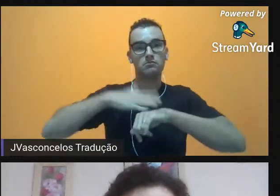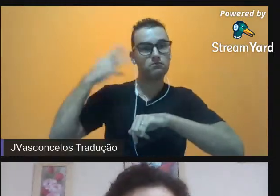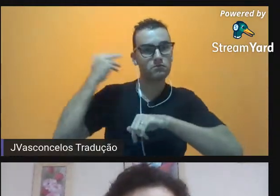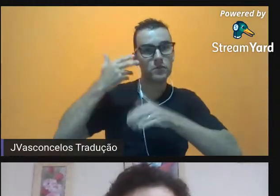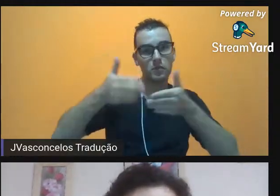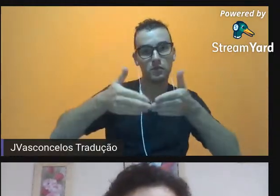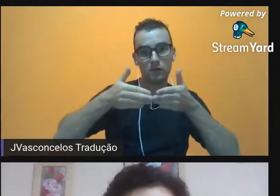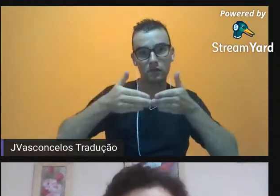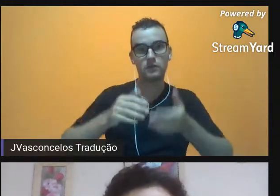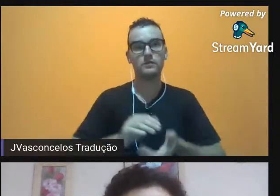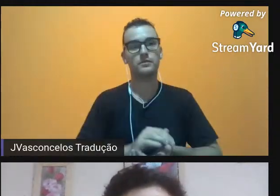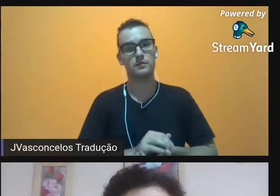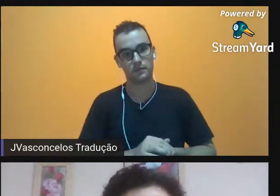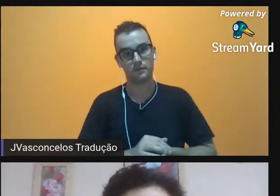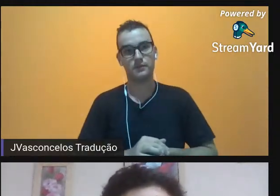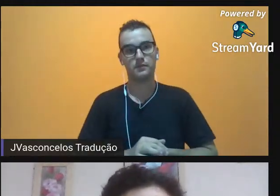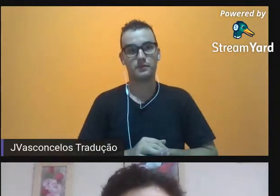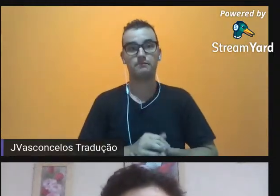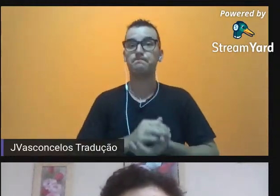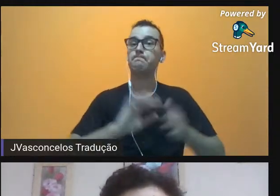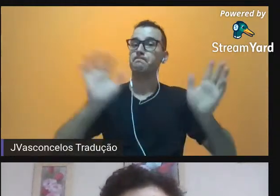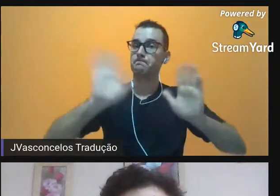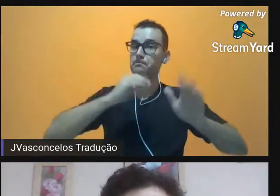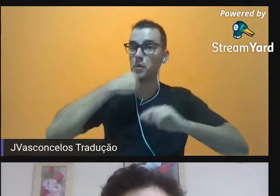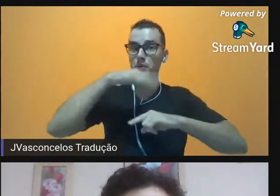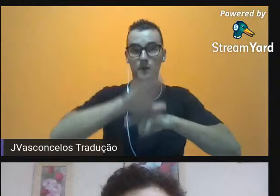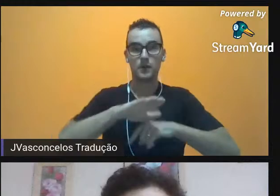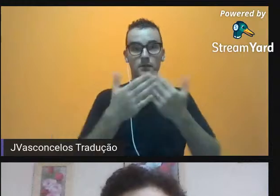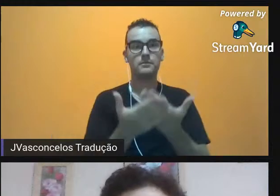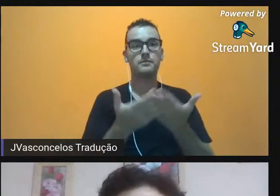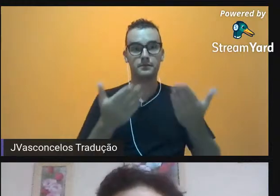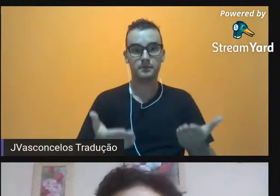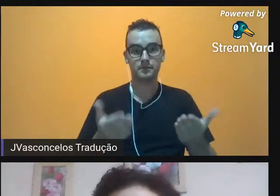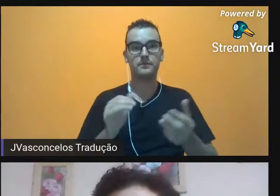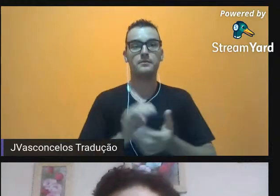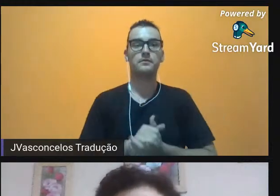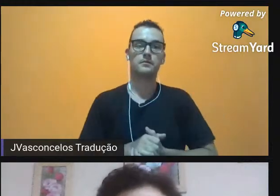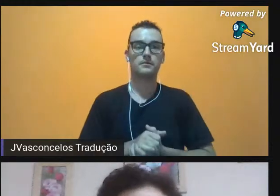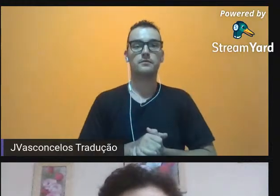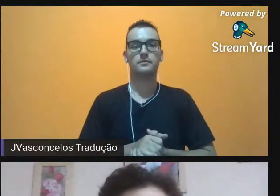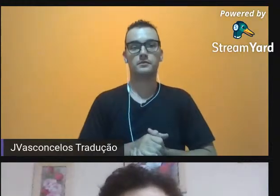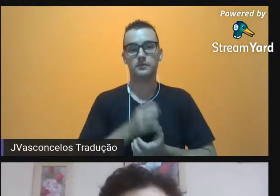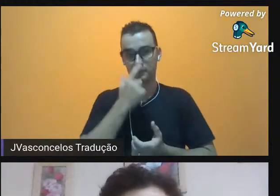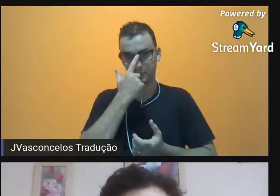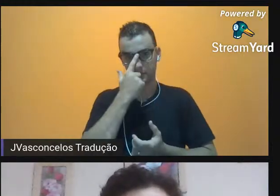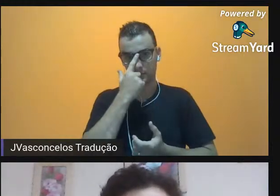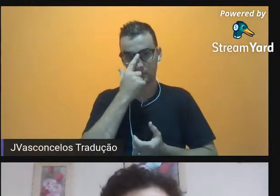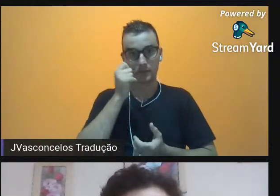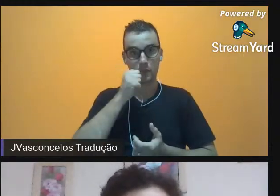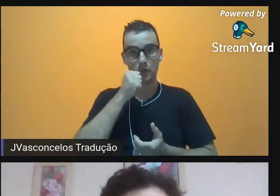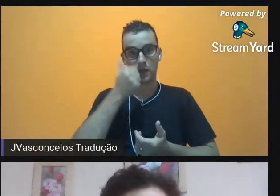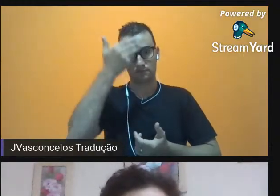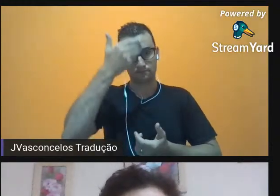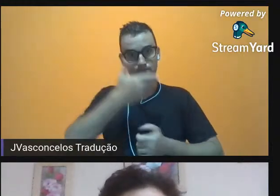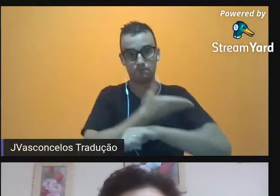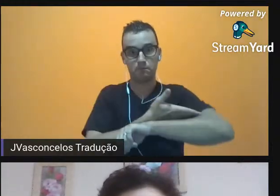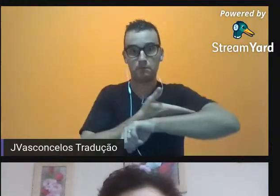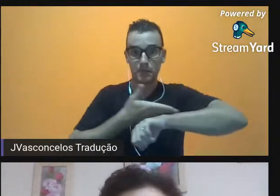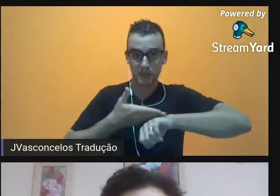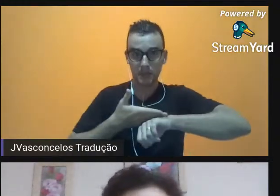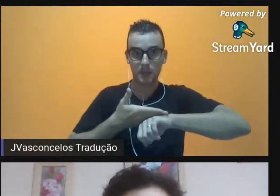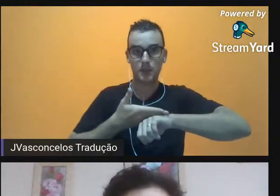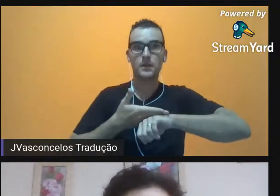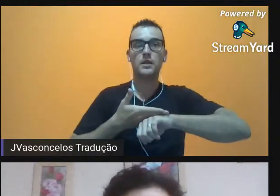gentileza. Olá, boa tarde a todos. Eu sou uma mulher branca, eu tenho